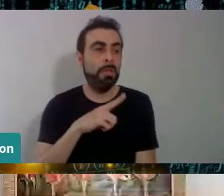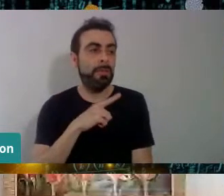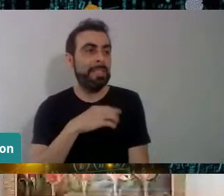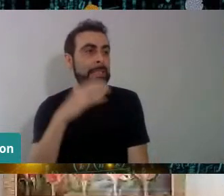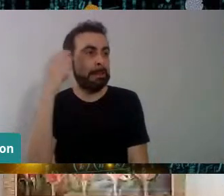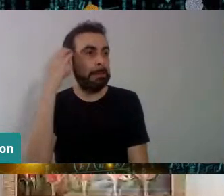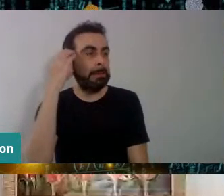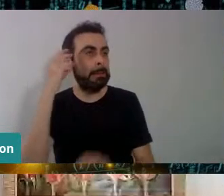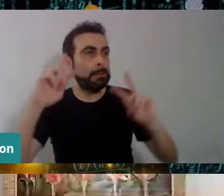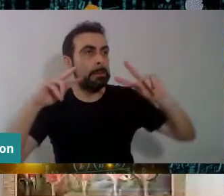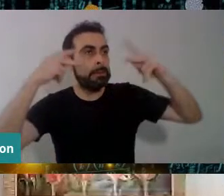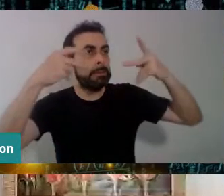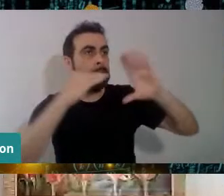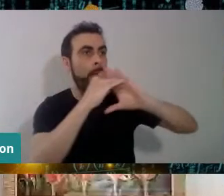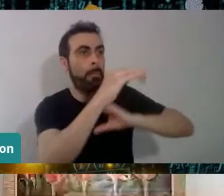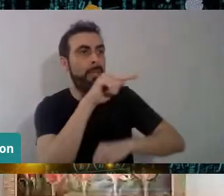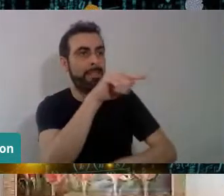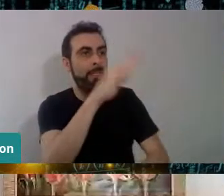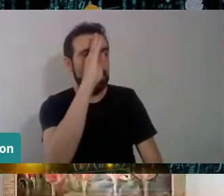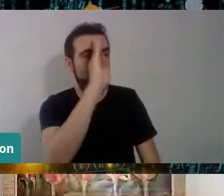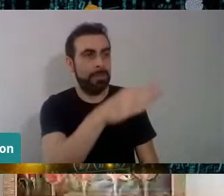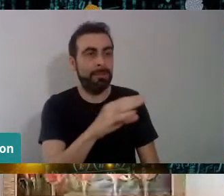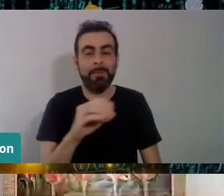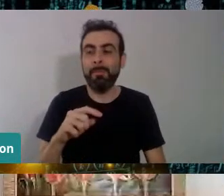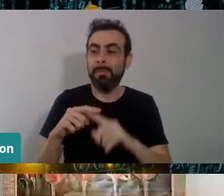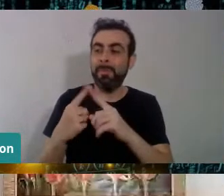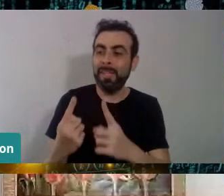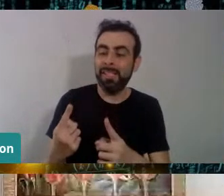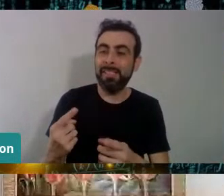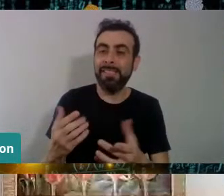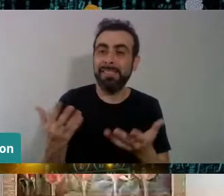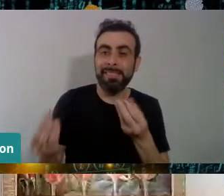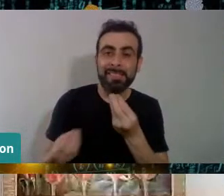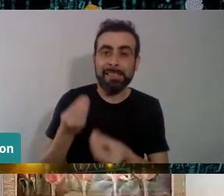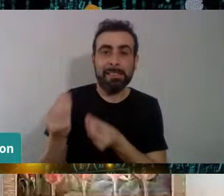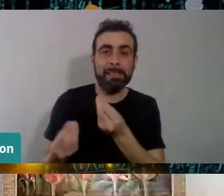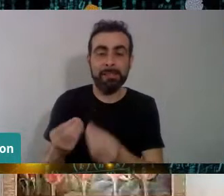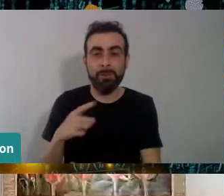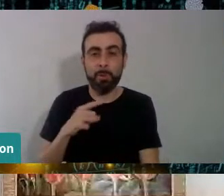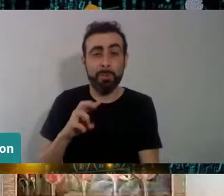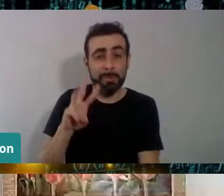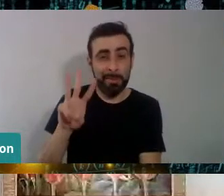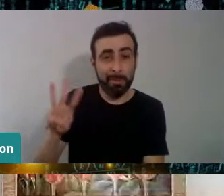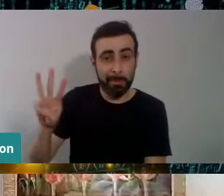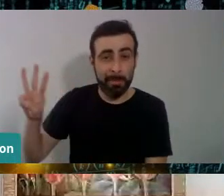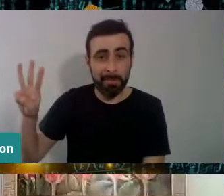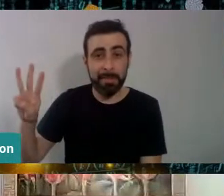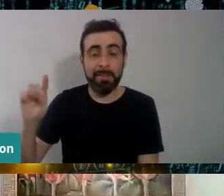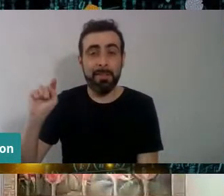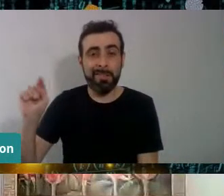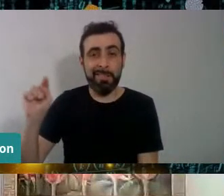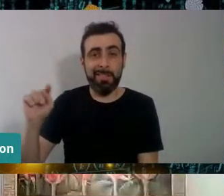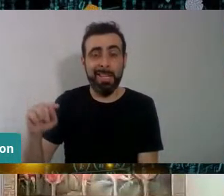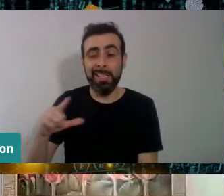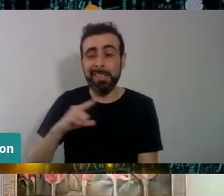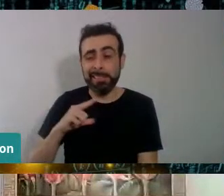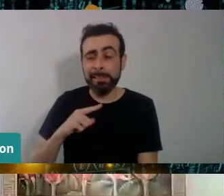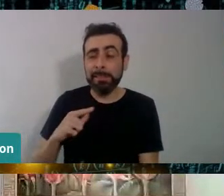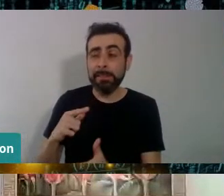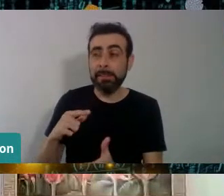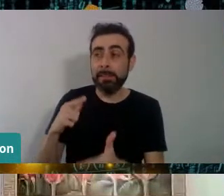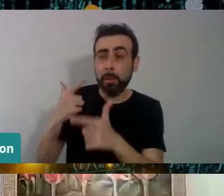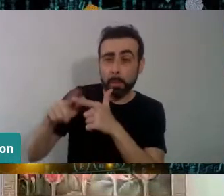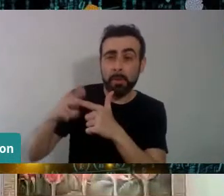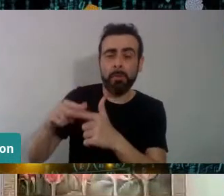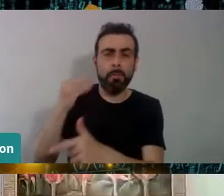aí entraria direto, mas como é pelo e-mail, daí está tendo um probleminha, mas ela está